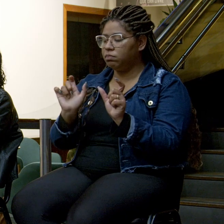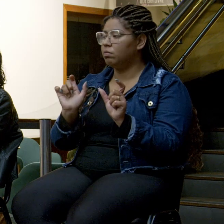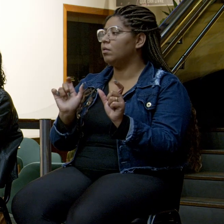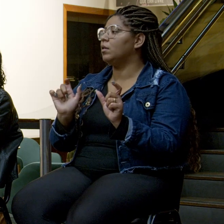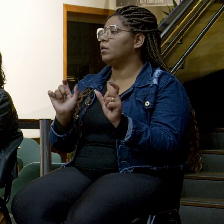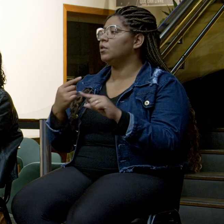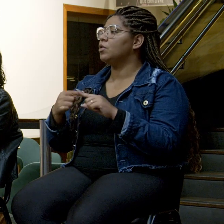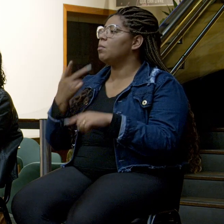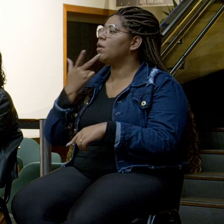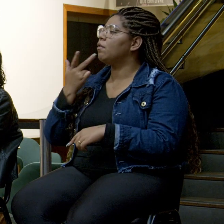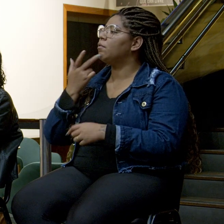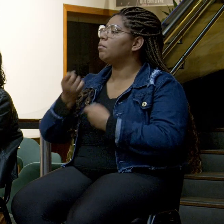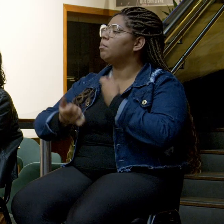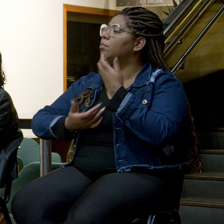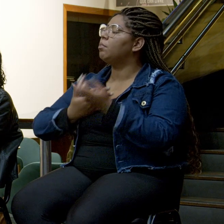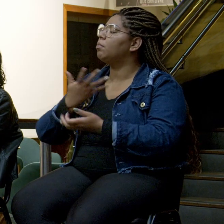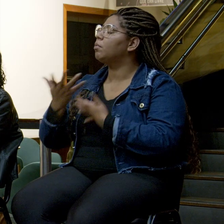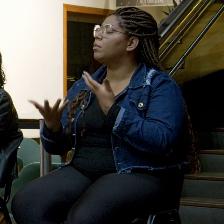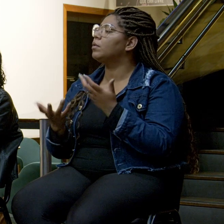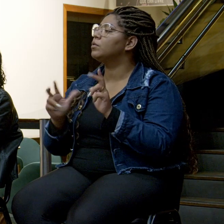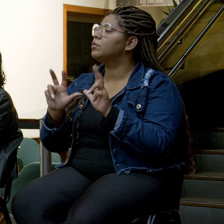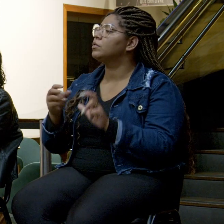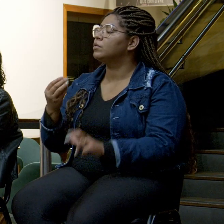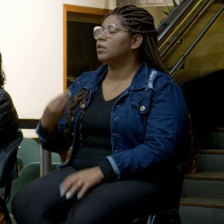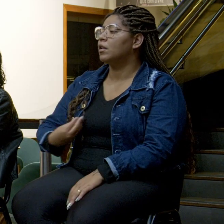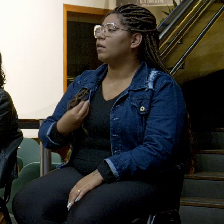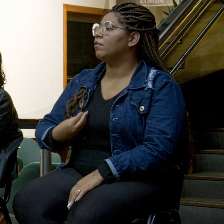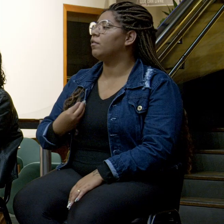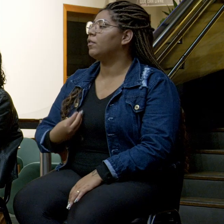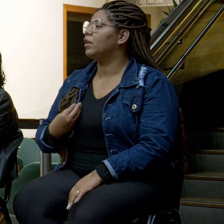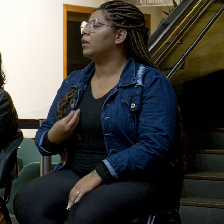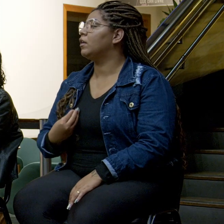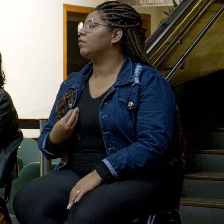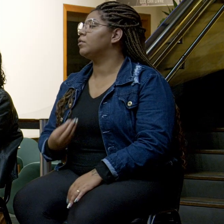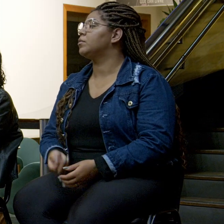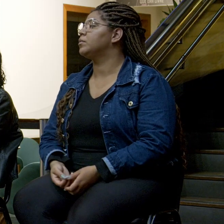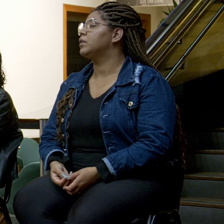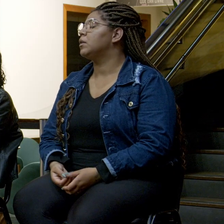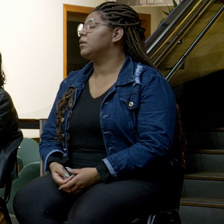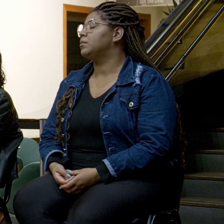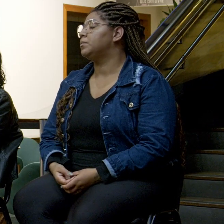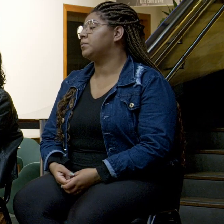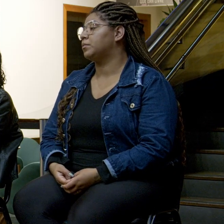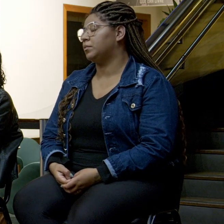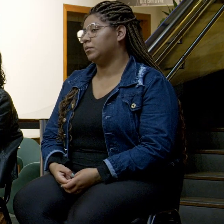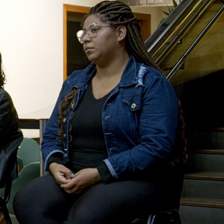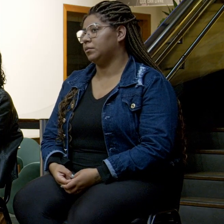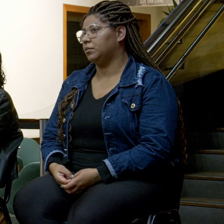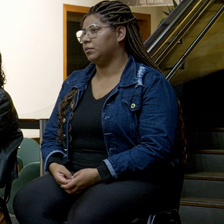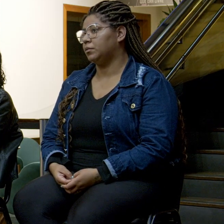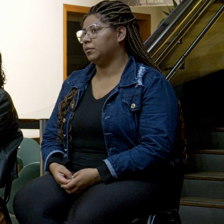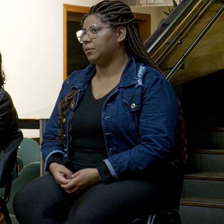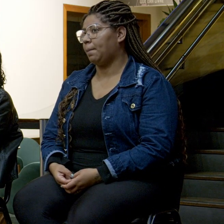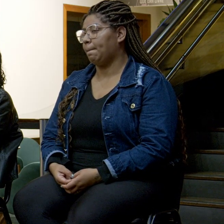cotejamento, a citação de uma questão que está presente na produção da Ana Maria Maiolino, mas que, no entanto, não são